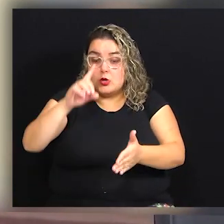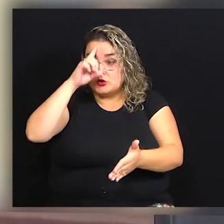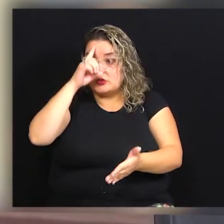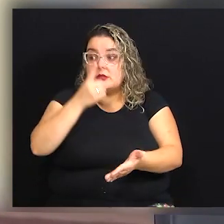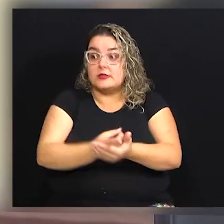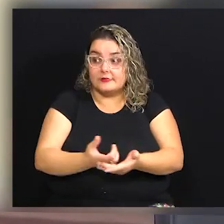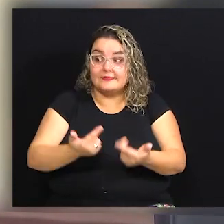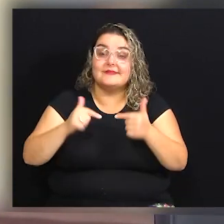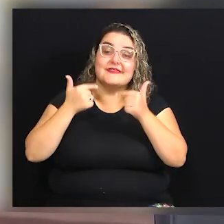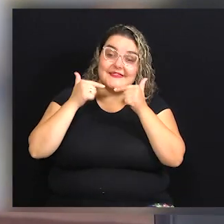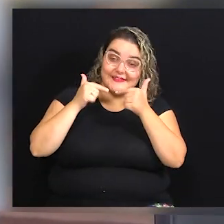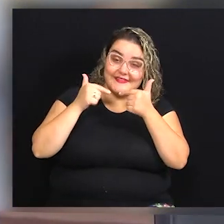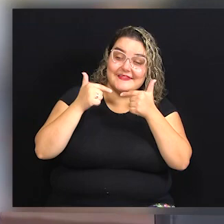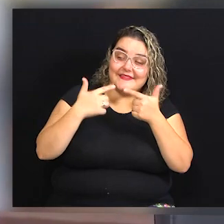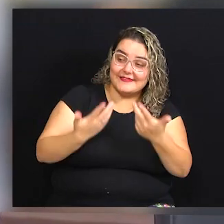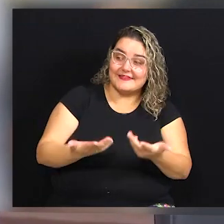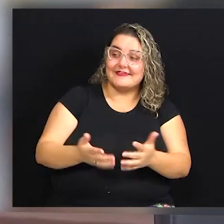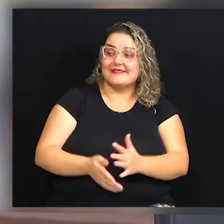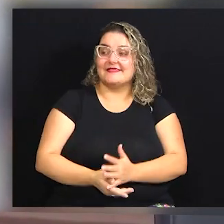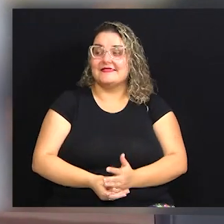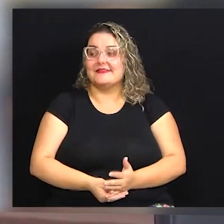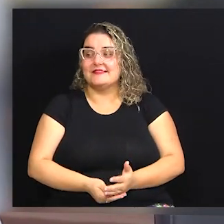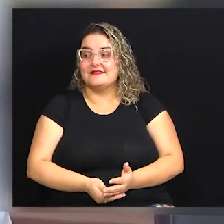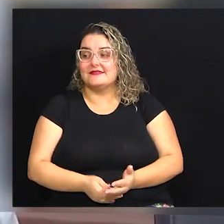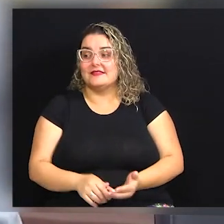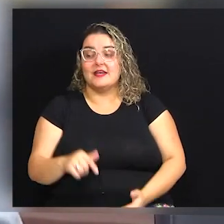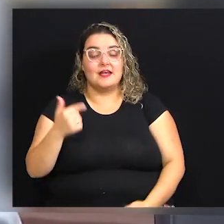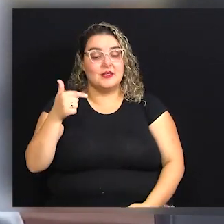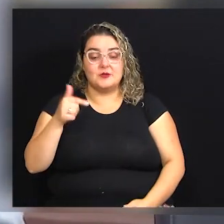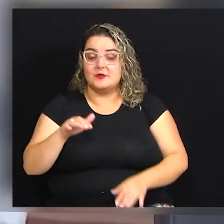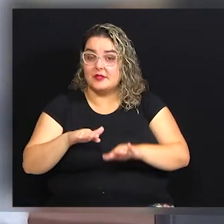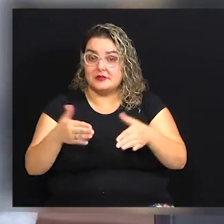de decisão. E não tem